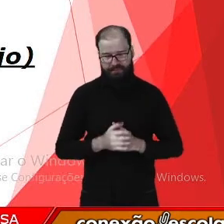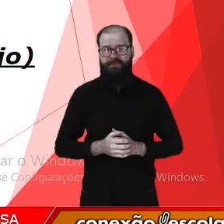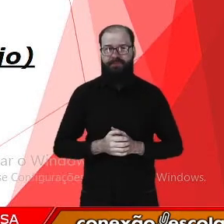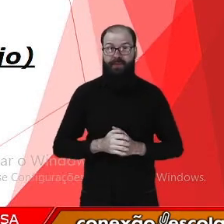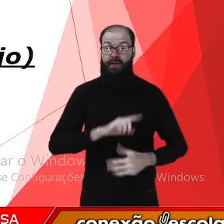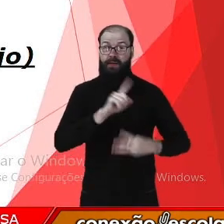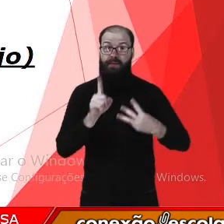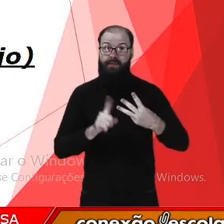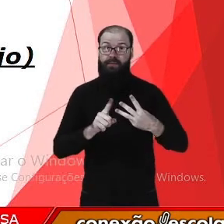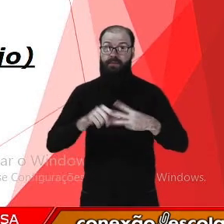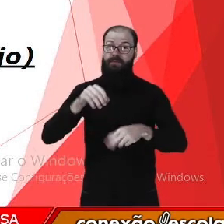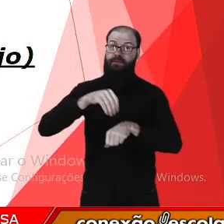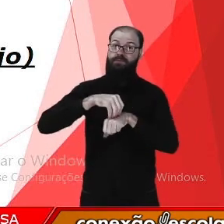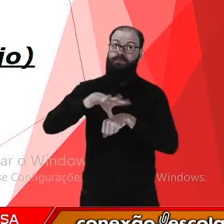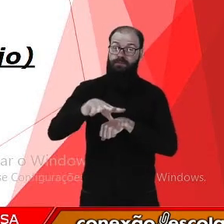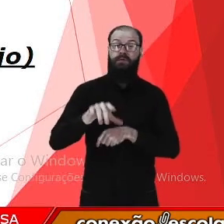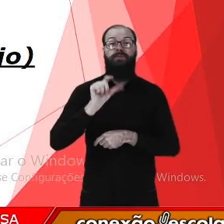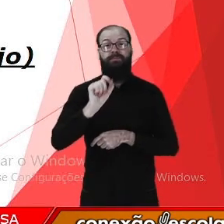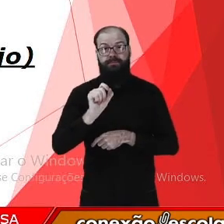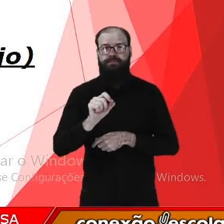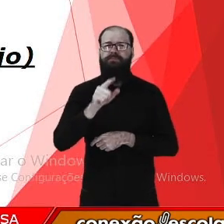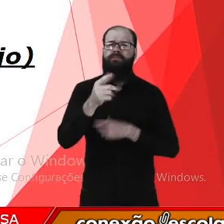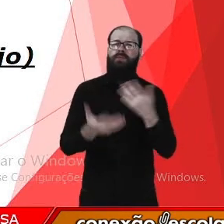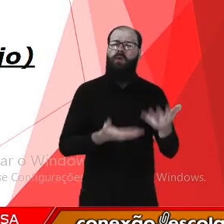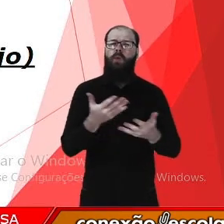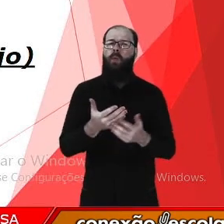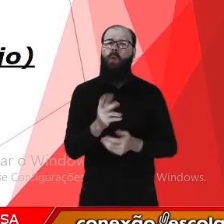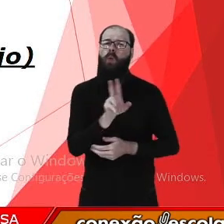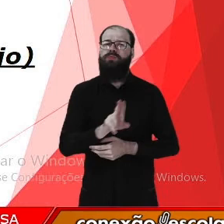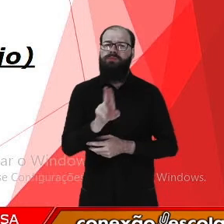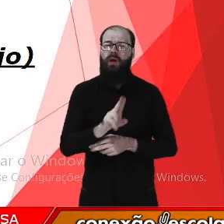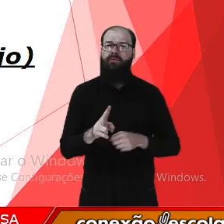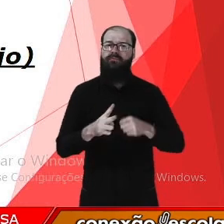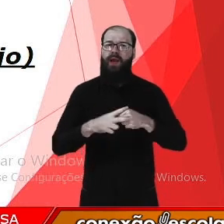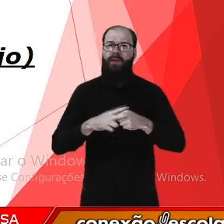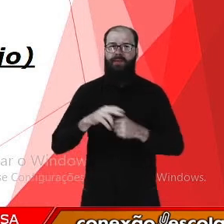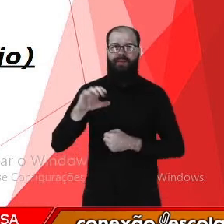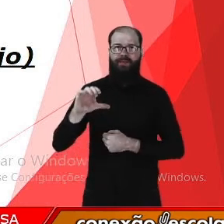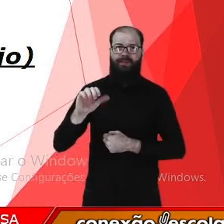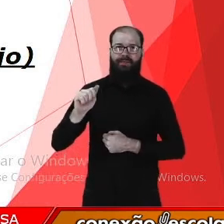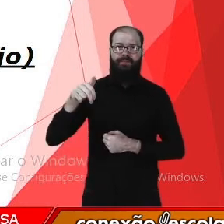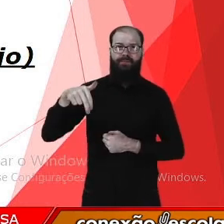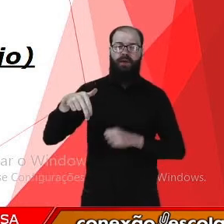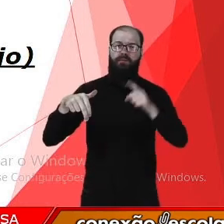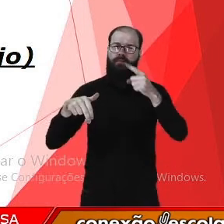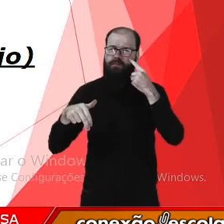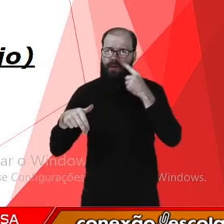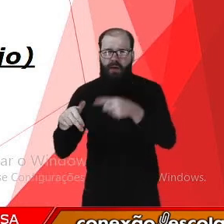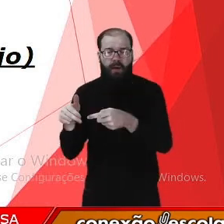que situações o verbo can está utilizado. Como eu expliquei na parte